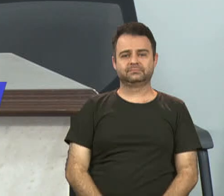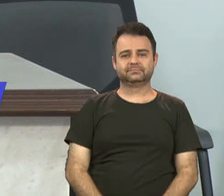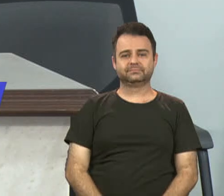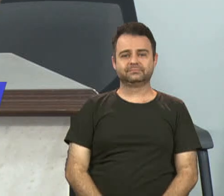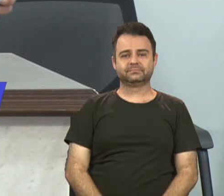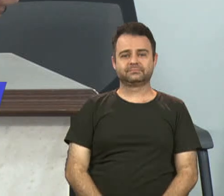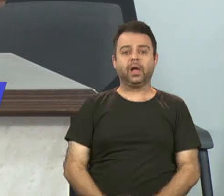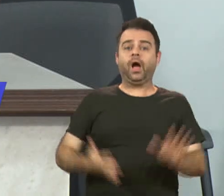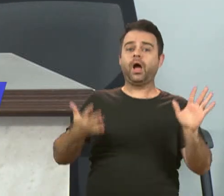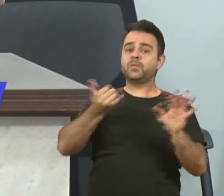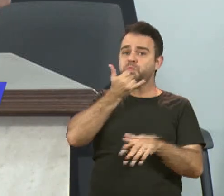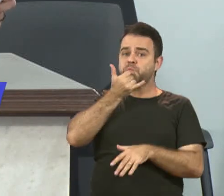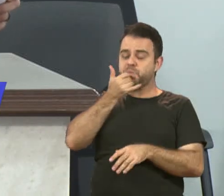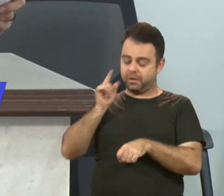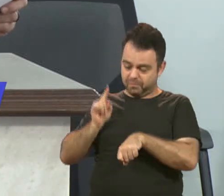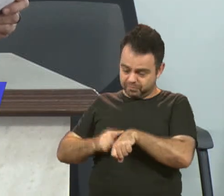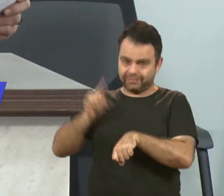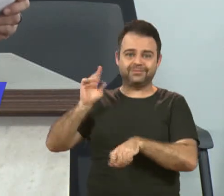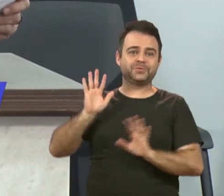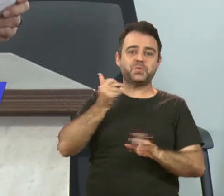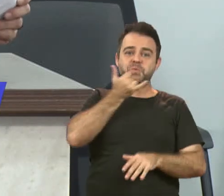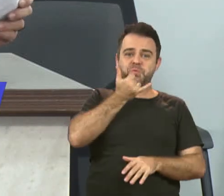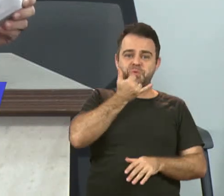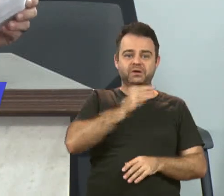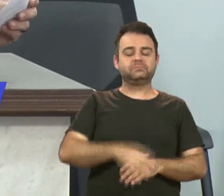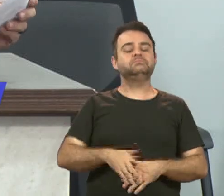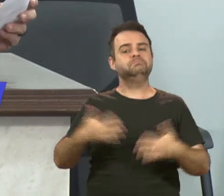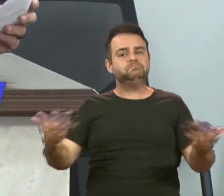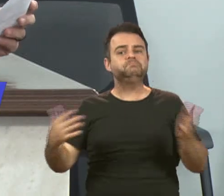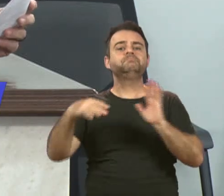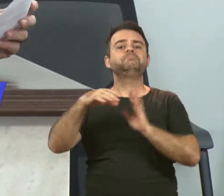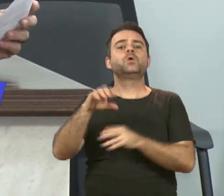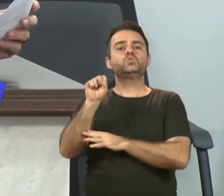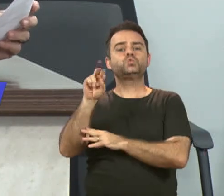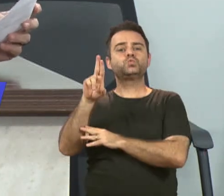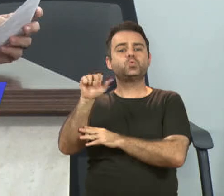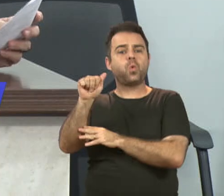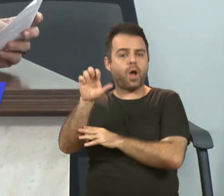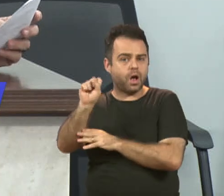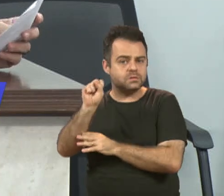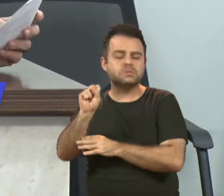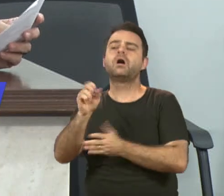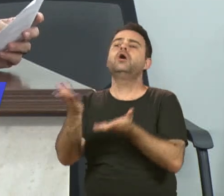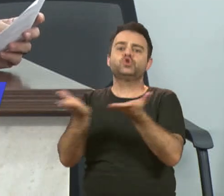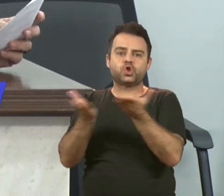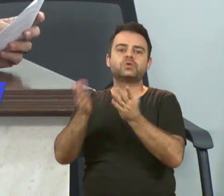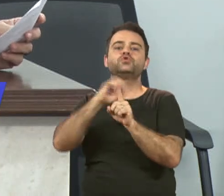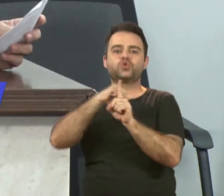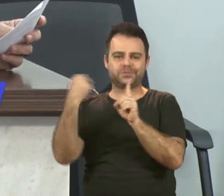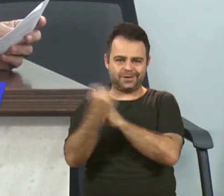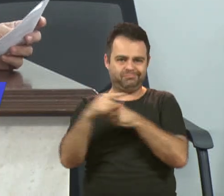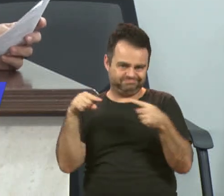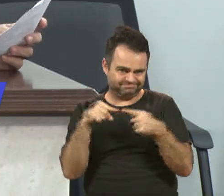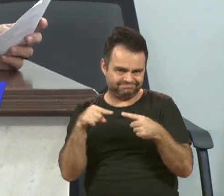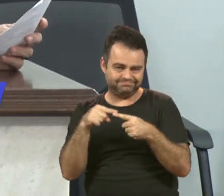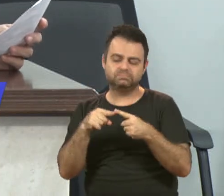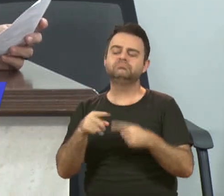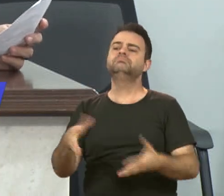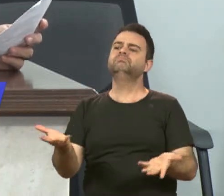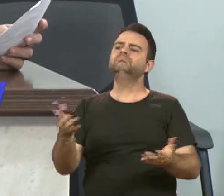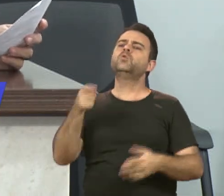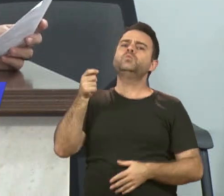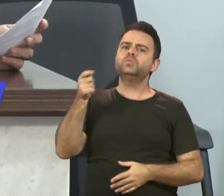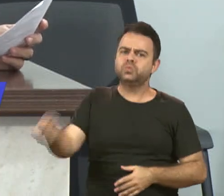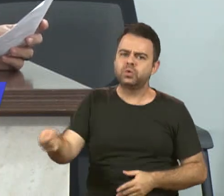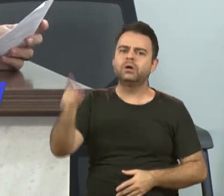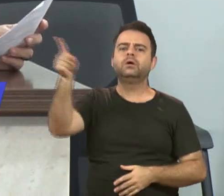Acho que apertei. Desculpa. Como política pública, e a gente quer exigir que a prefeitura